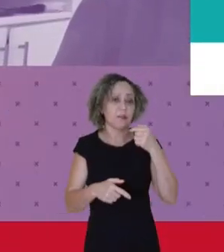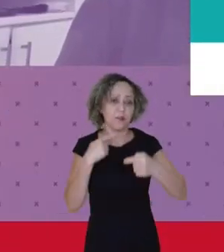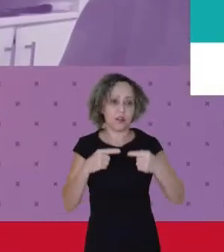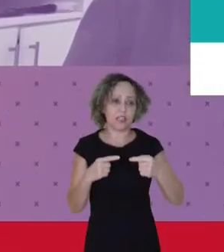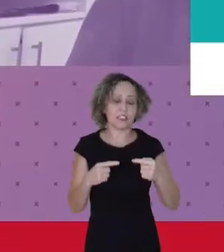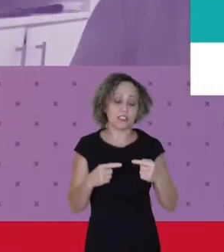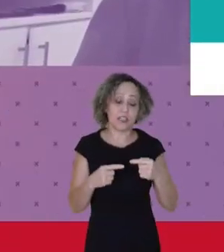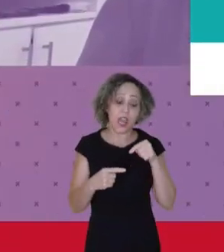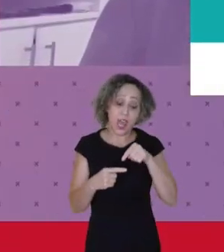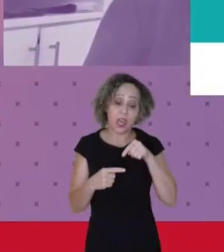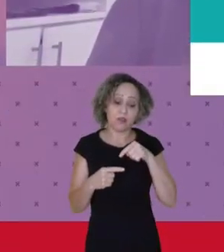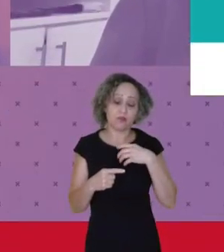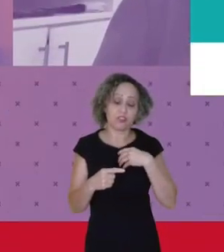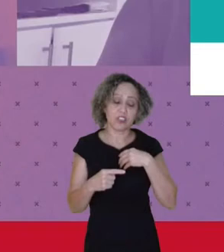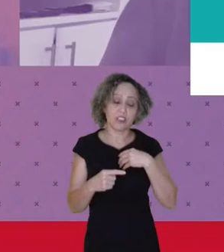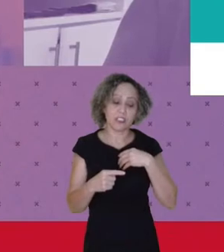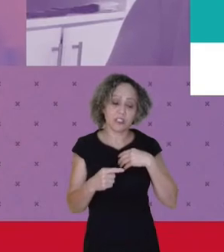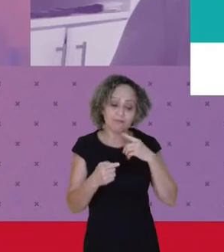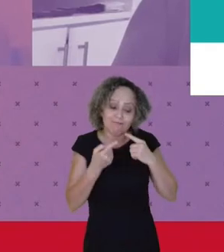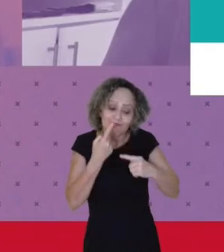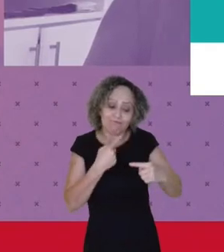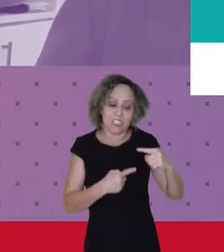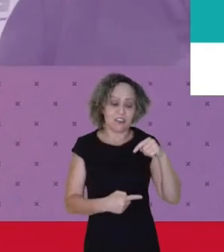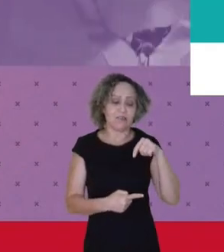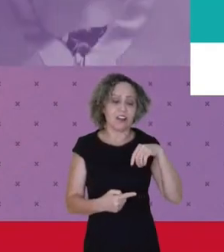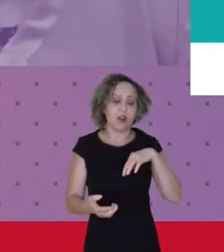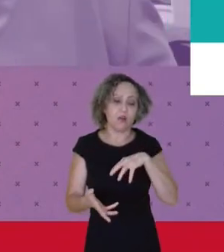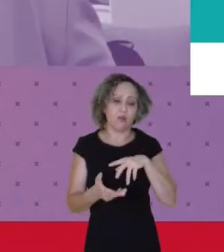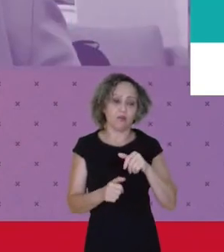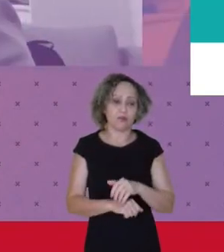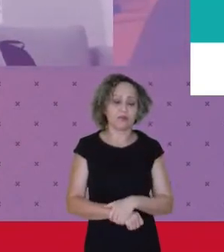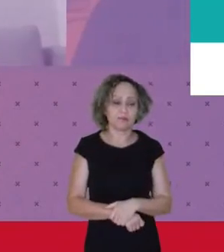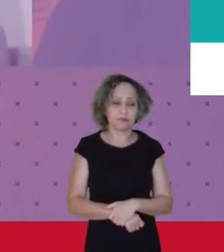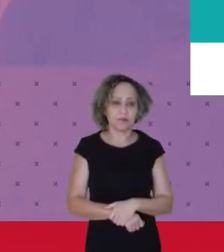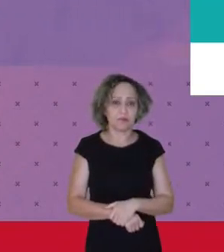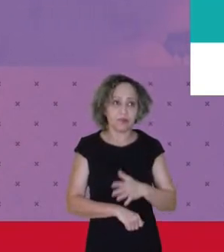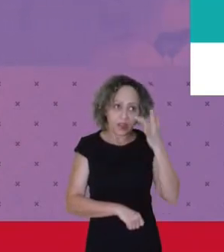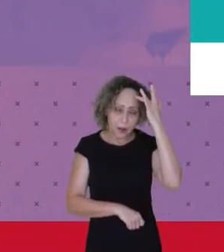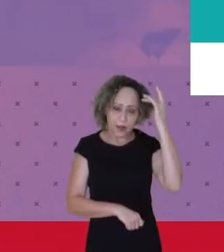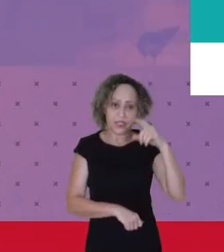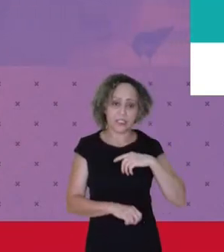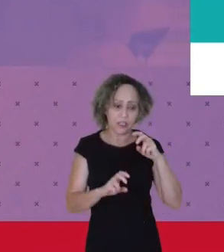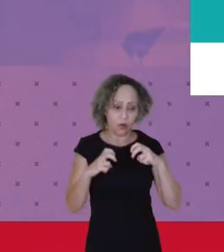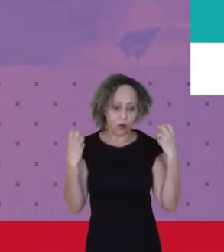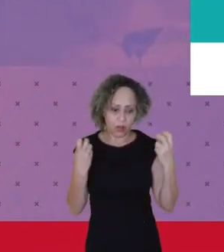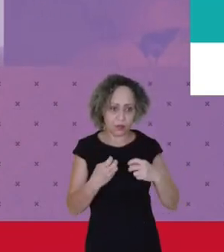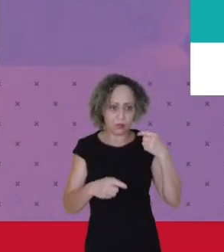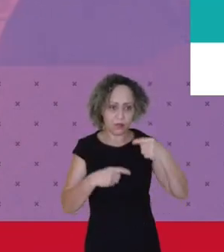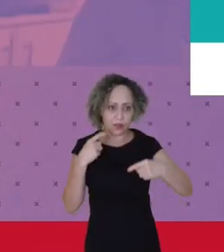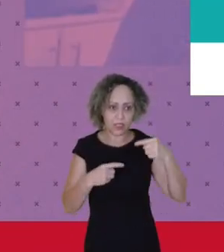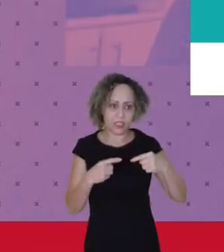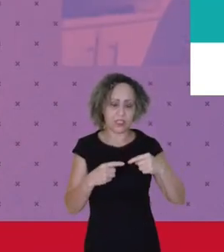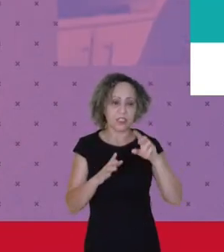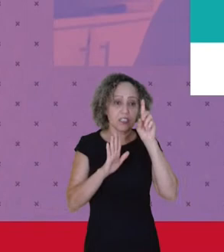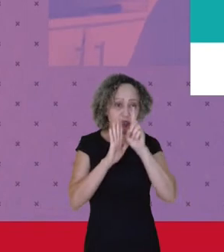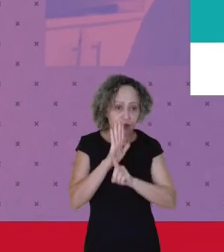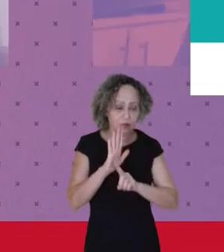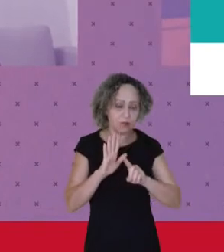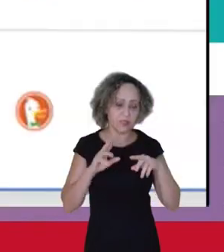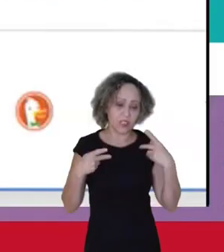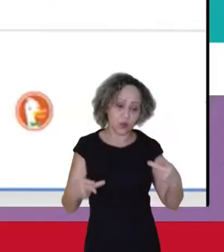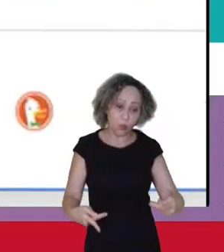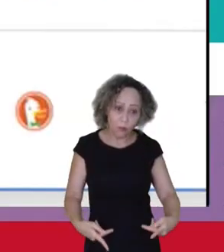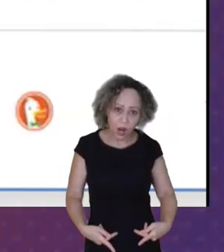de hoje fica por aqui. Mas amanhã tem roda de conversa sobre políticas públicas de direitos humanos com Ideli Salvati e a vereadora Carla